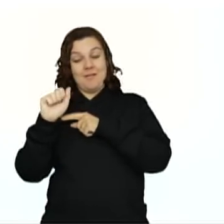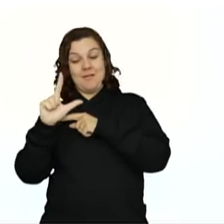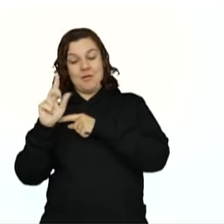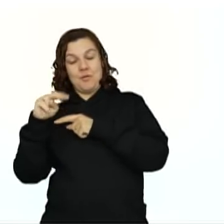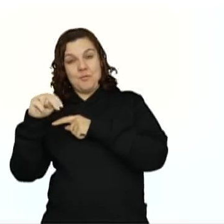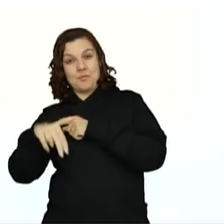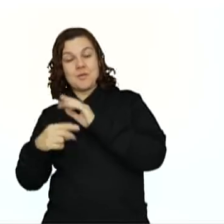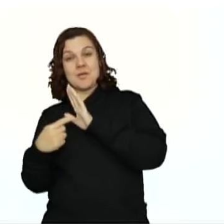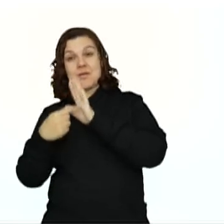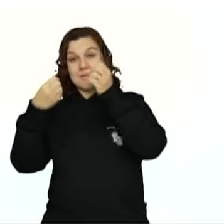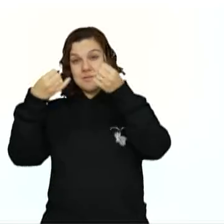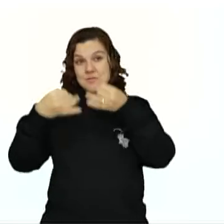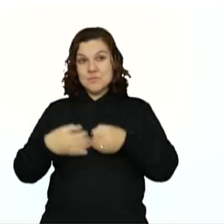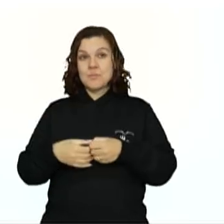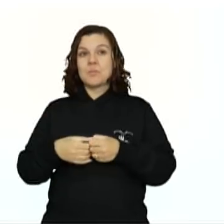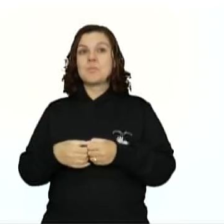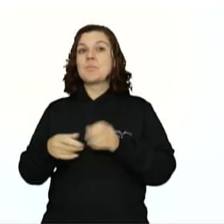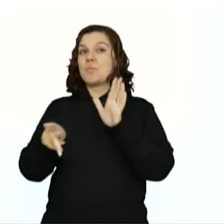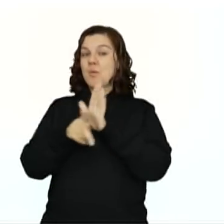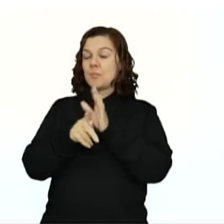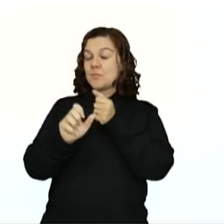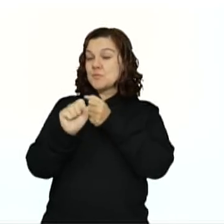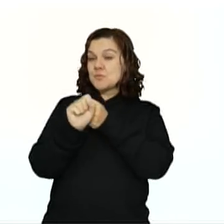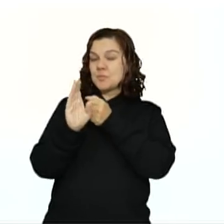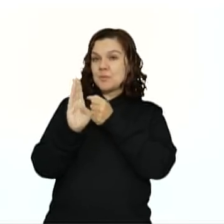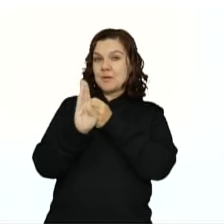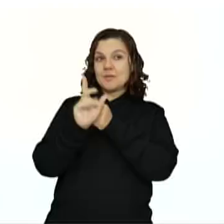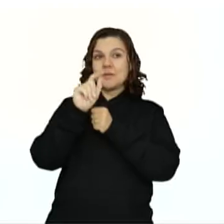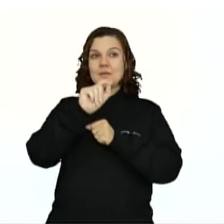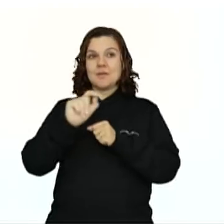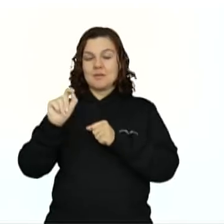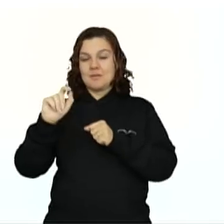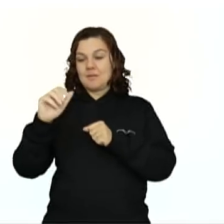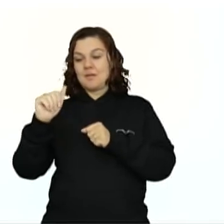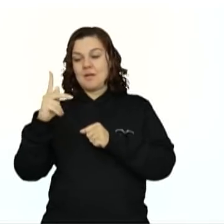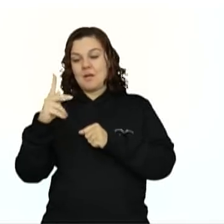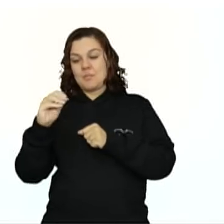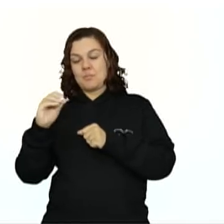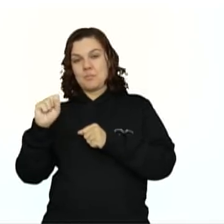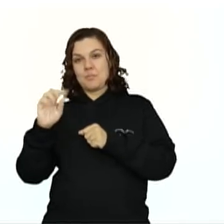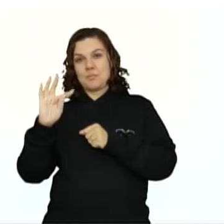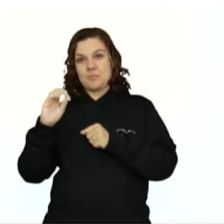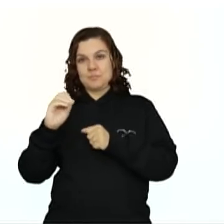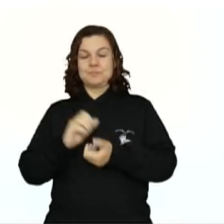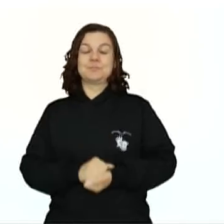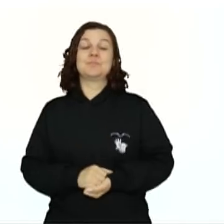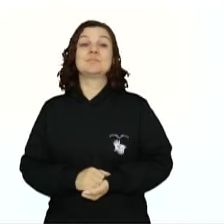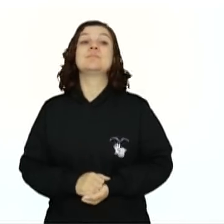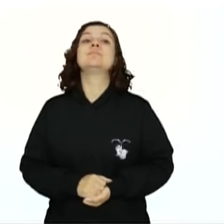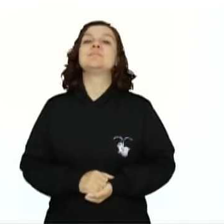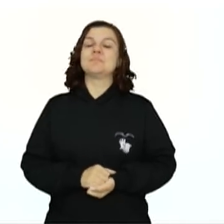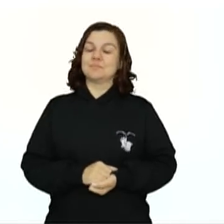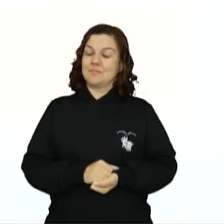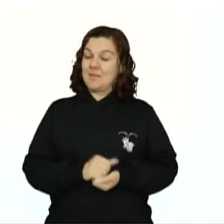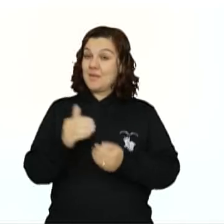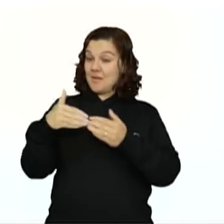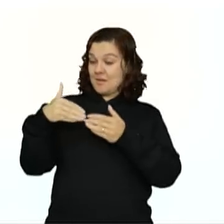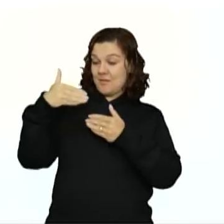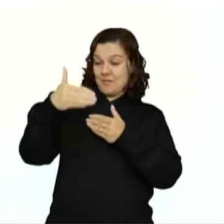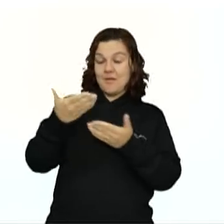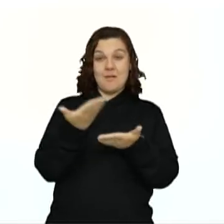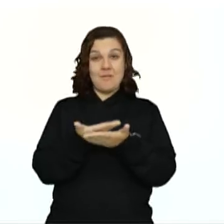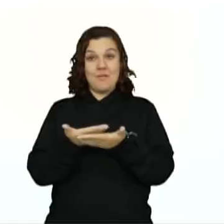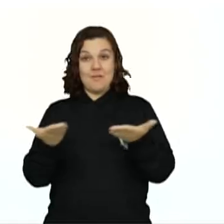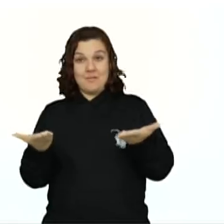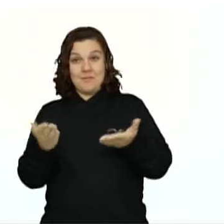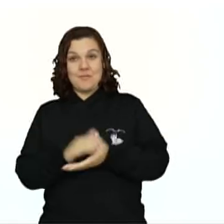expressão que explica o substantivo é chamada de aposto. E durante a aula